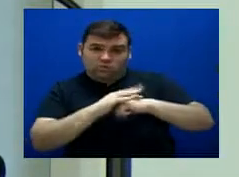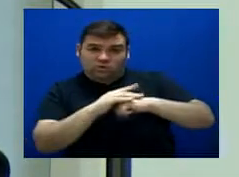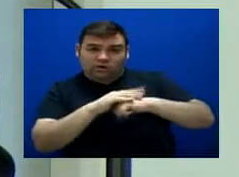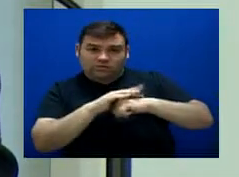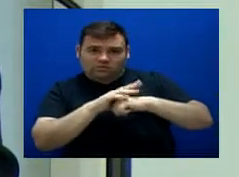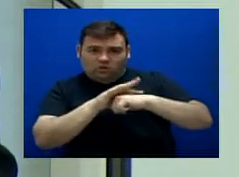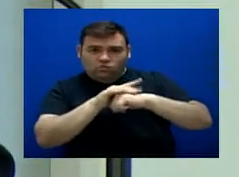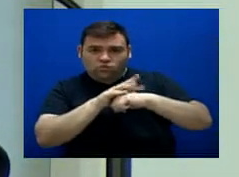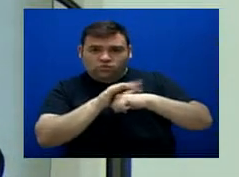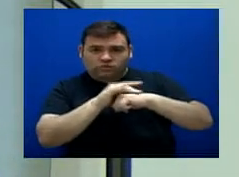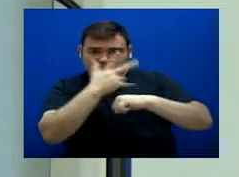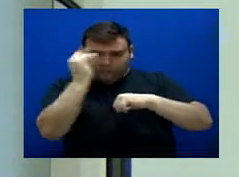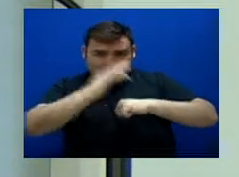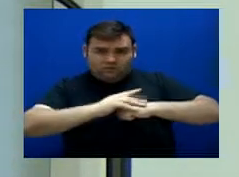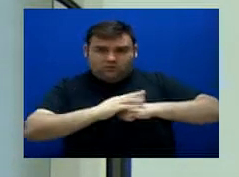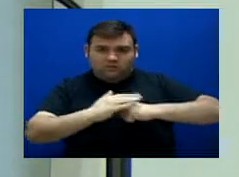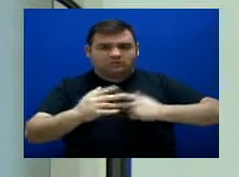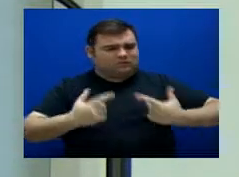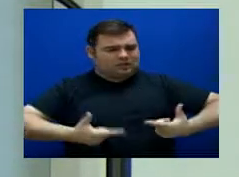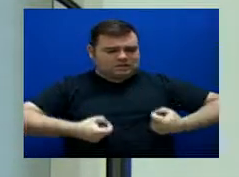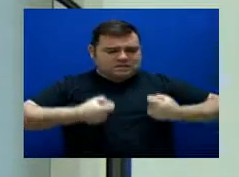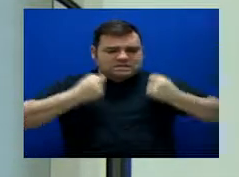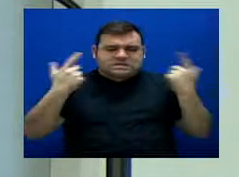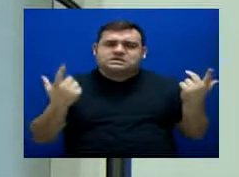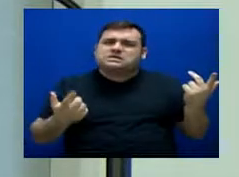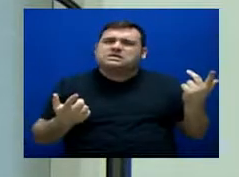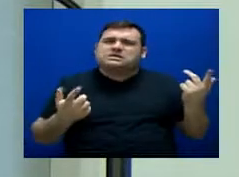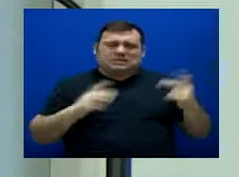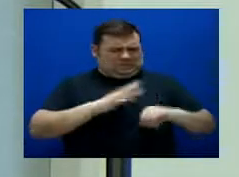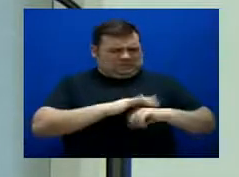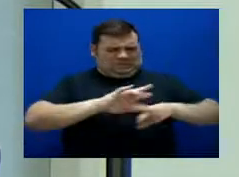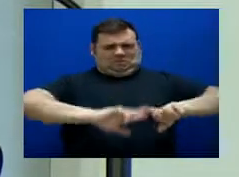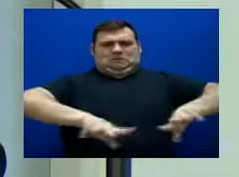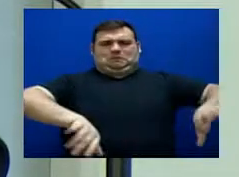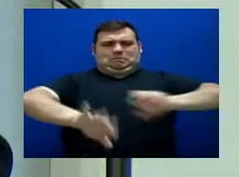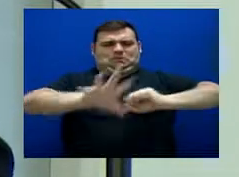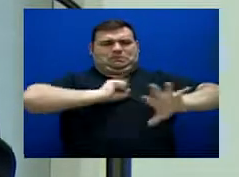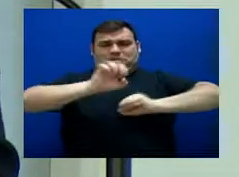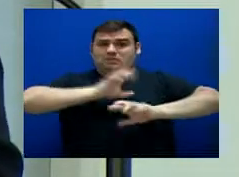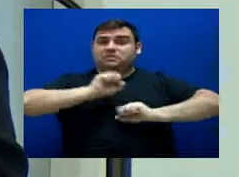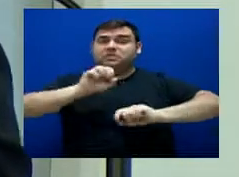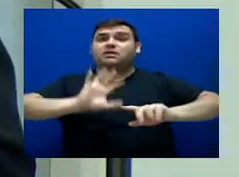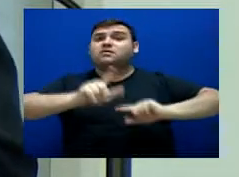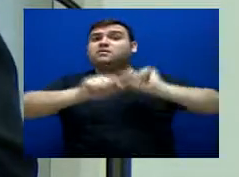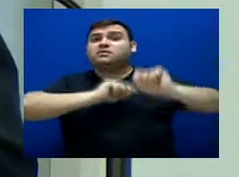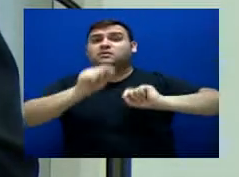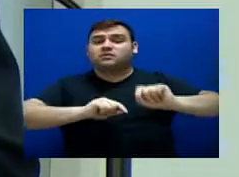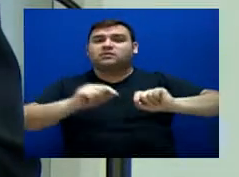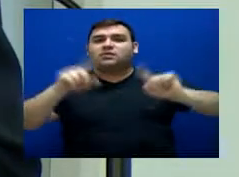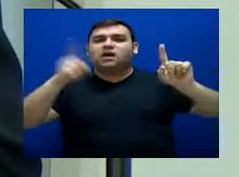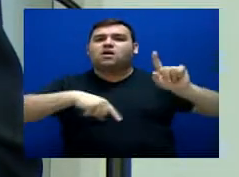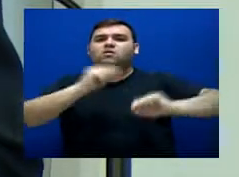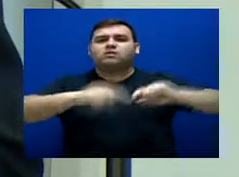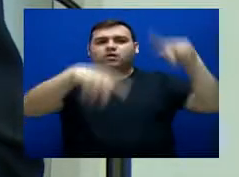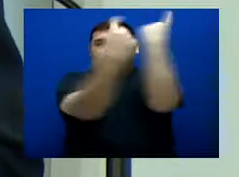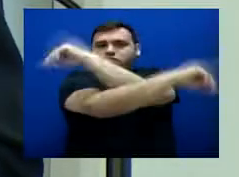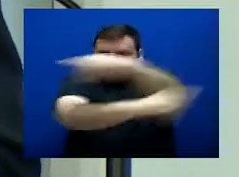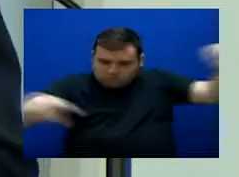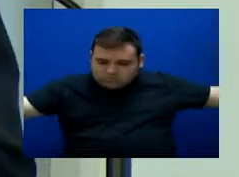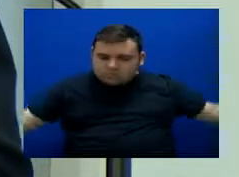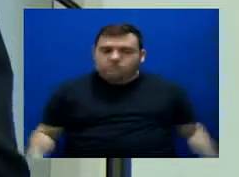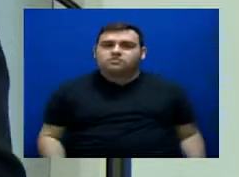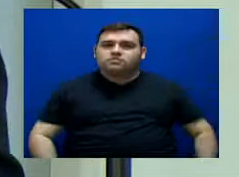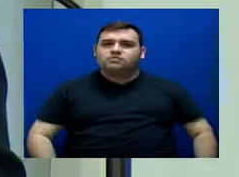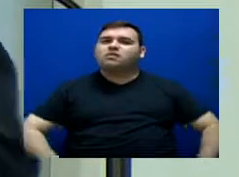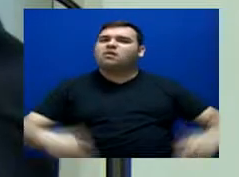doentes, que estão com câncer, com todos os tipos de doenças, são vítimas de bruxaria.